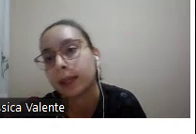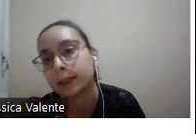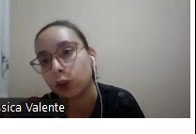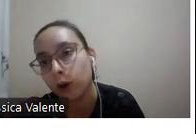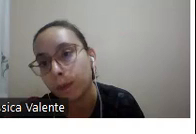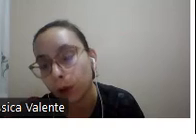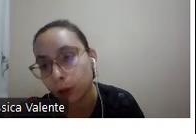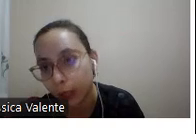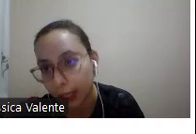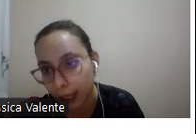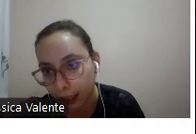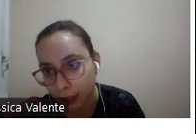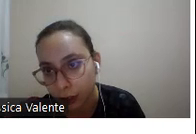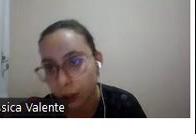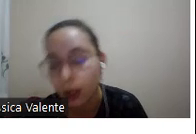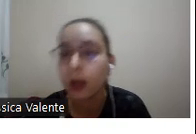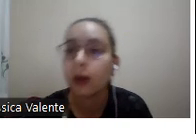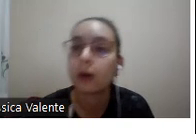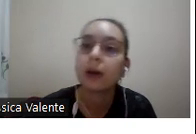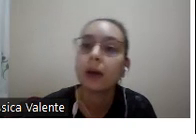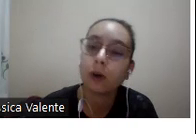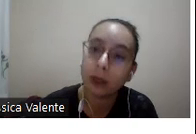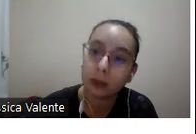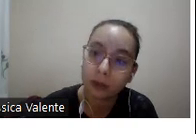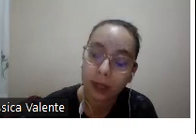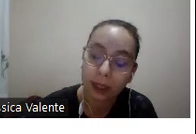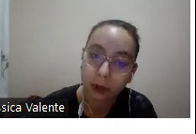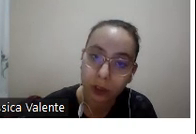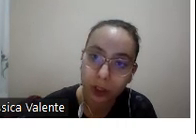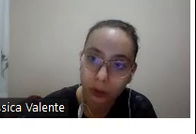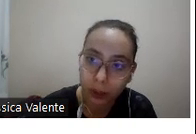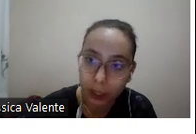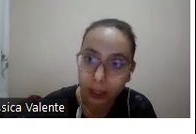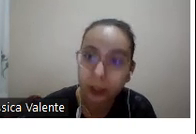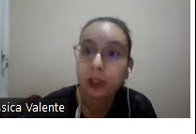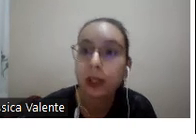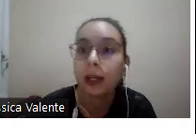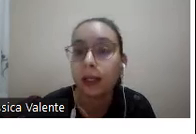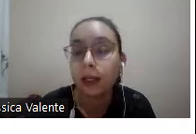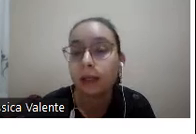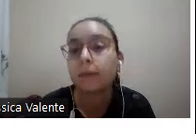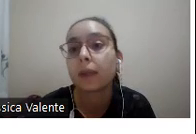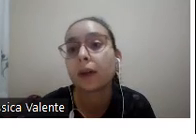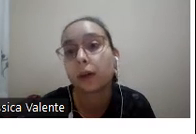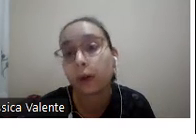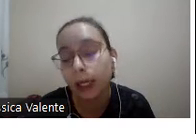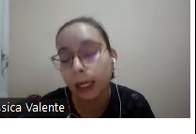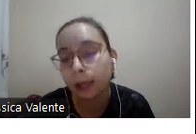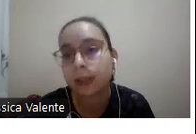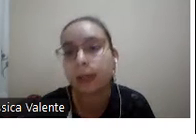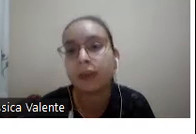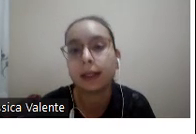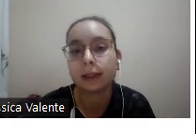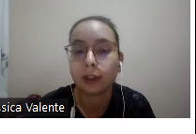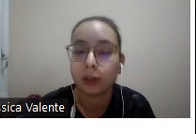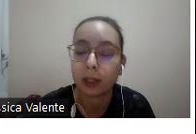uma comparação do português com as suas variações regionais e com a